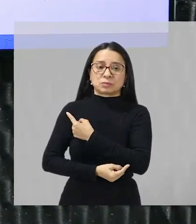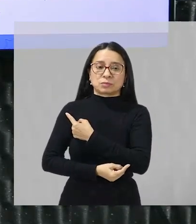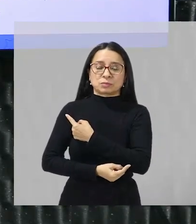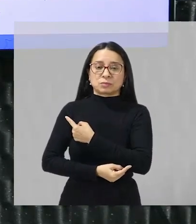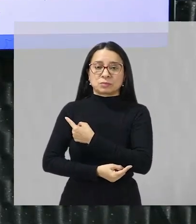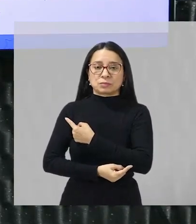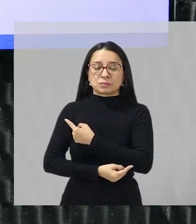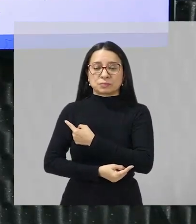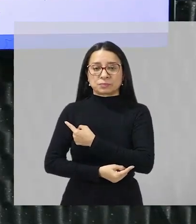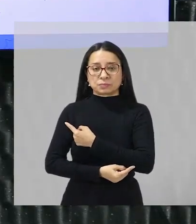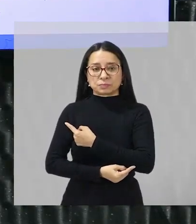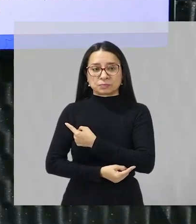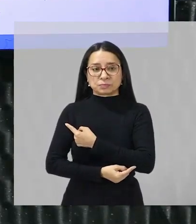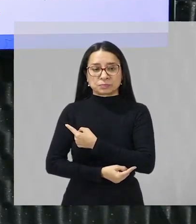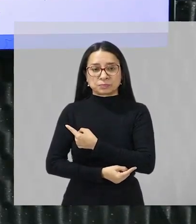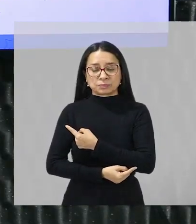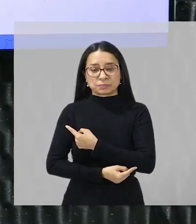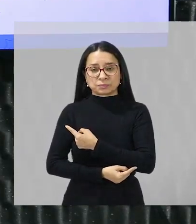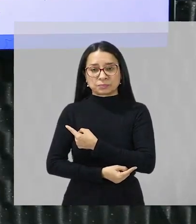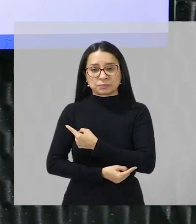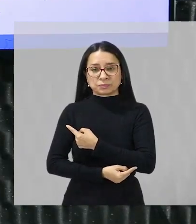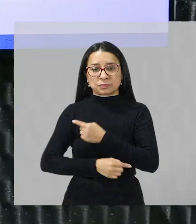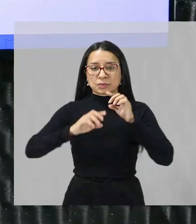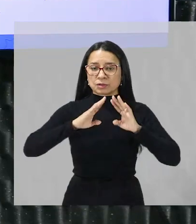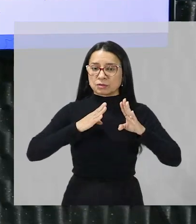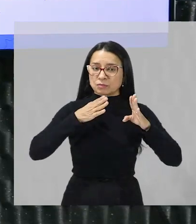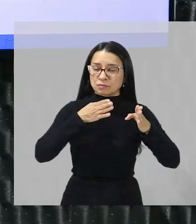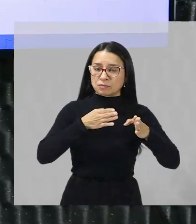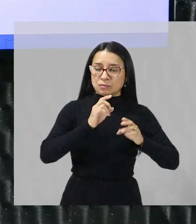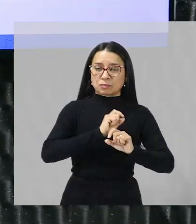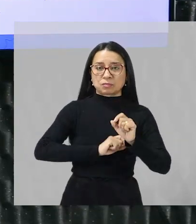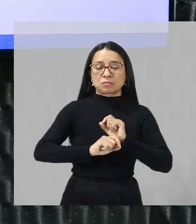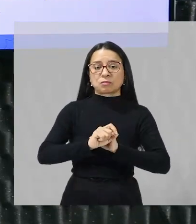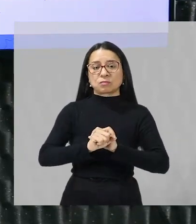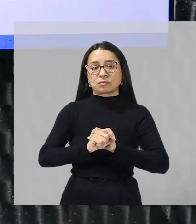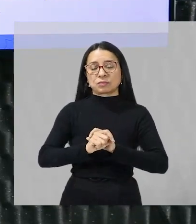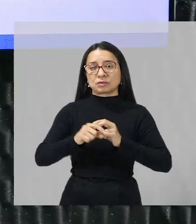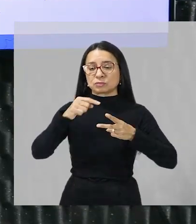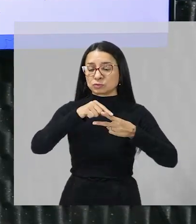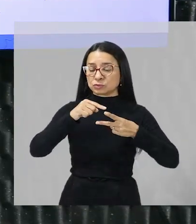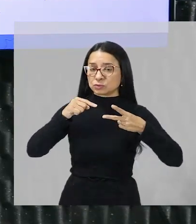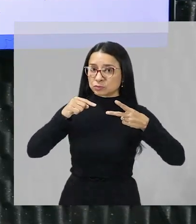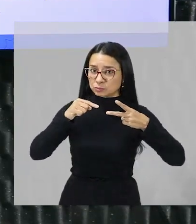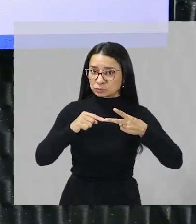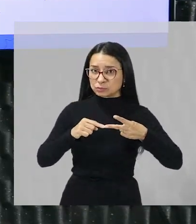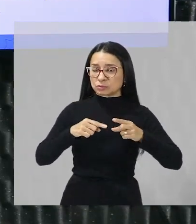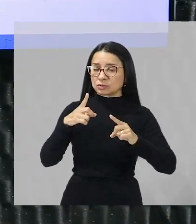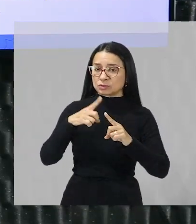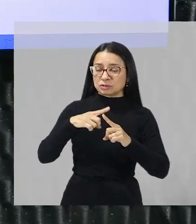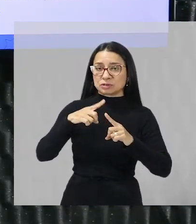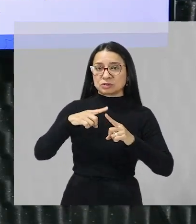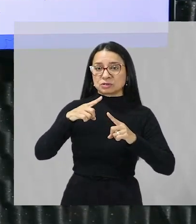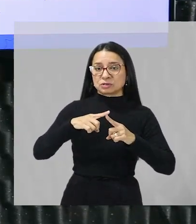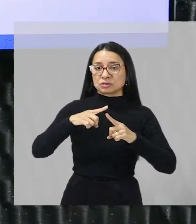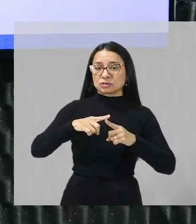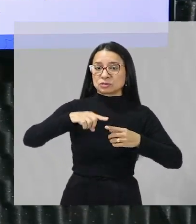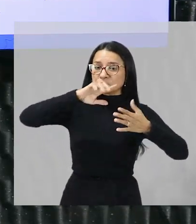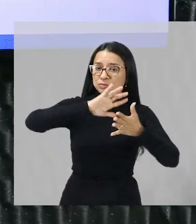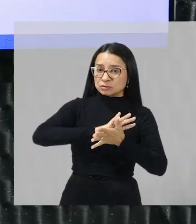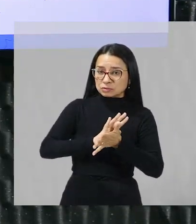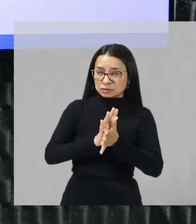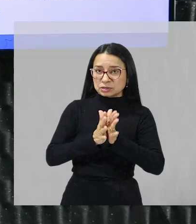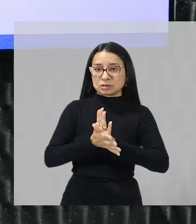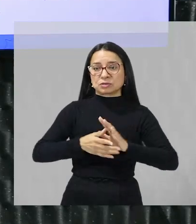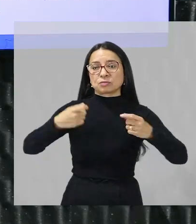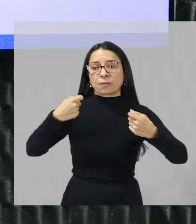coisa que foi construída ao longo do tempo e que a sociedade estabeleceu algumas coisas como coisas do universo masculino